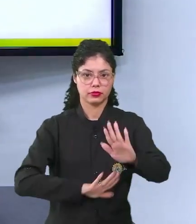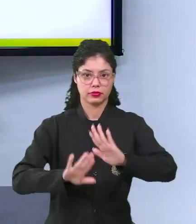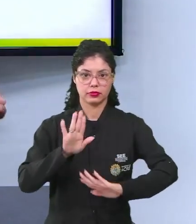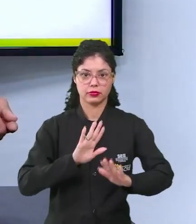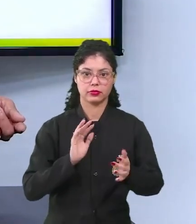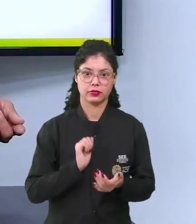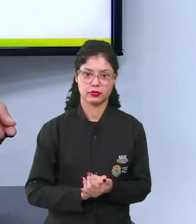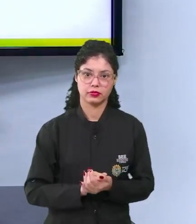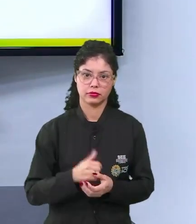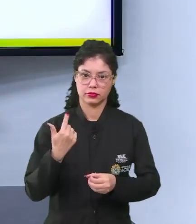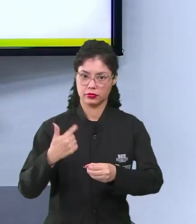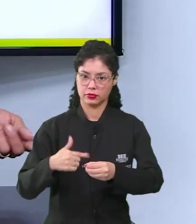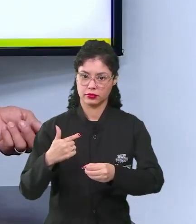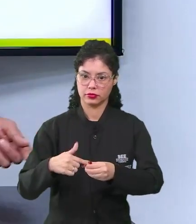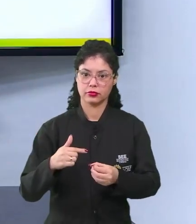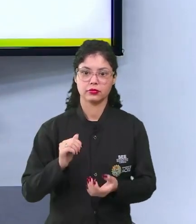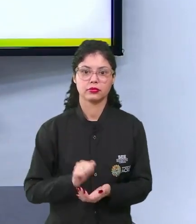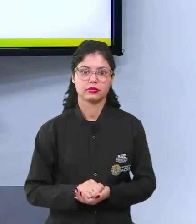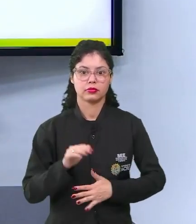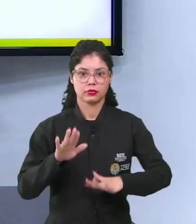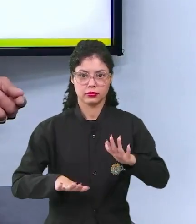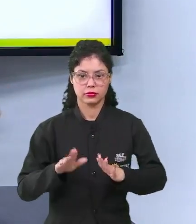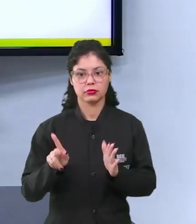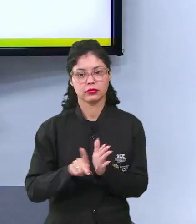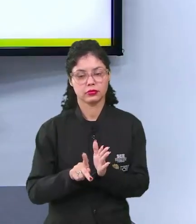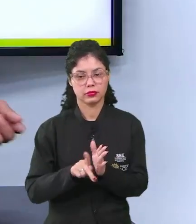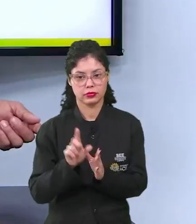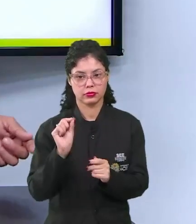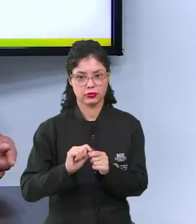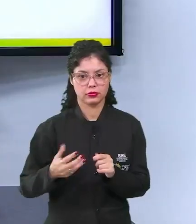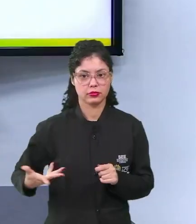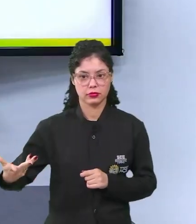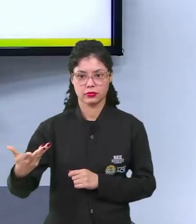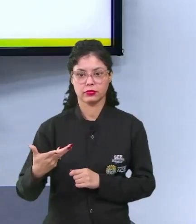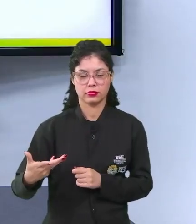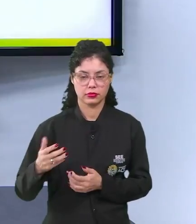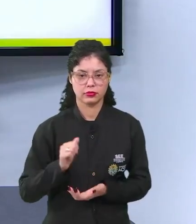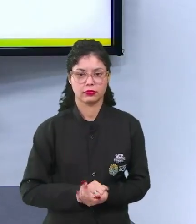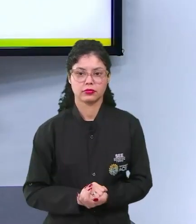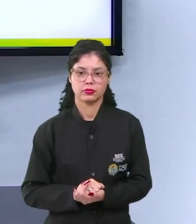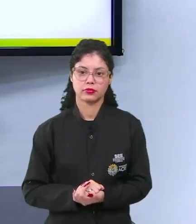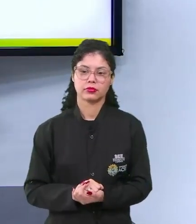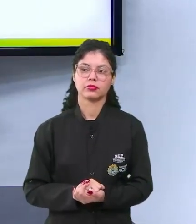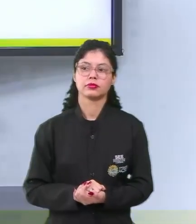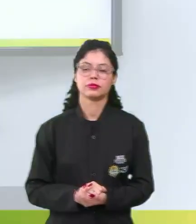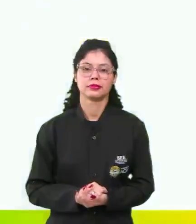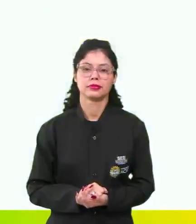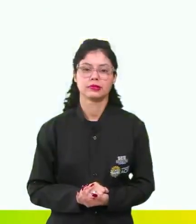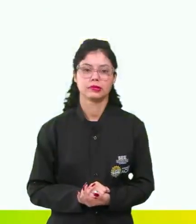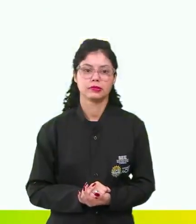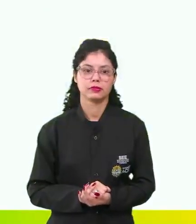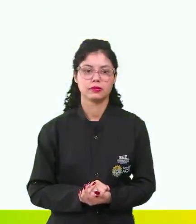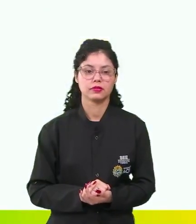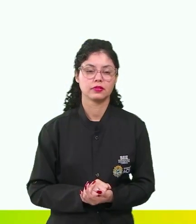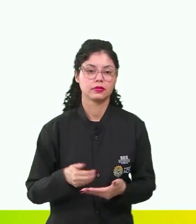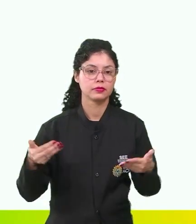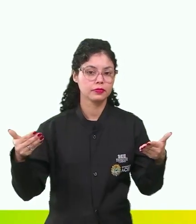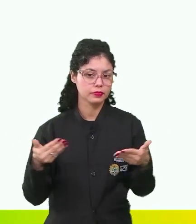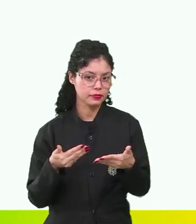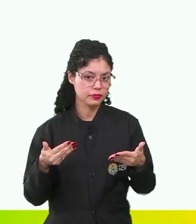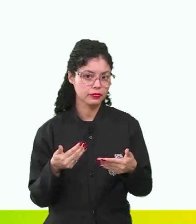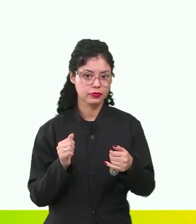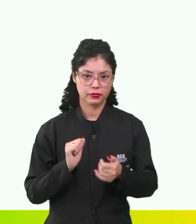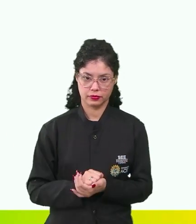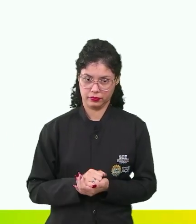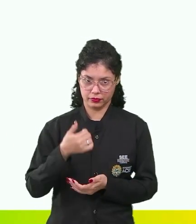também o petróleo, né? Uma vez que o plástico é feito à base de petróleo. Muito bem, então agora,